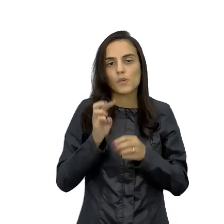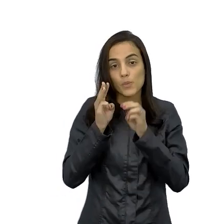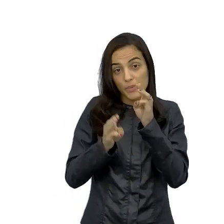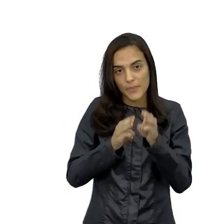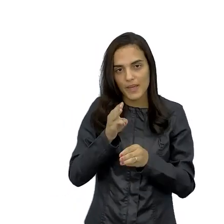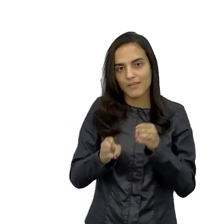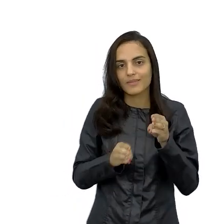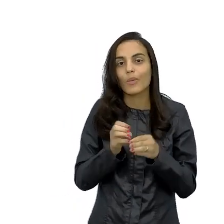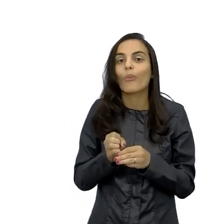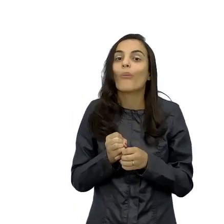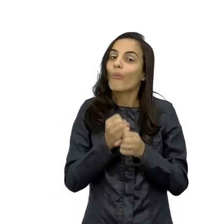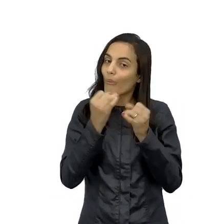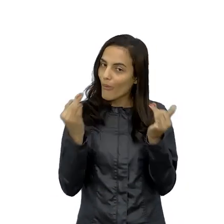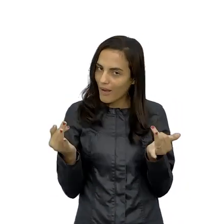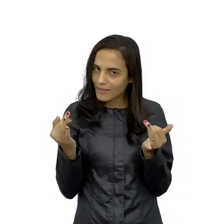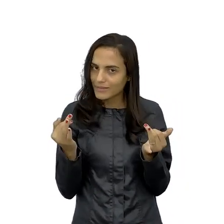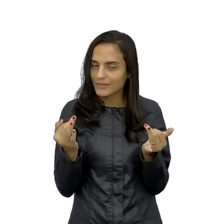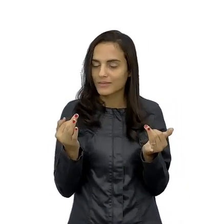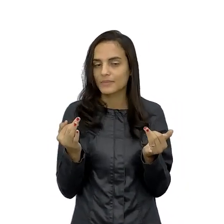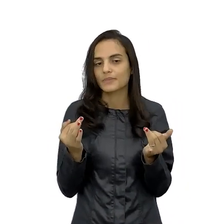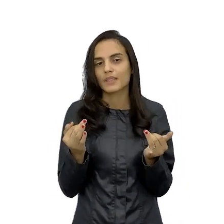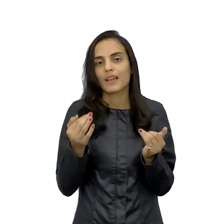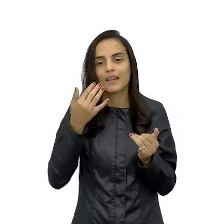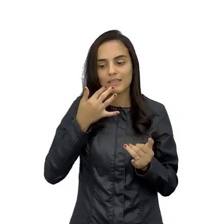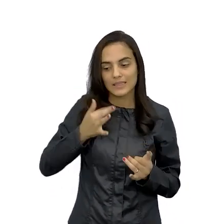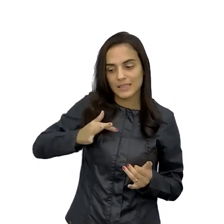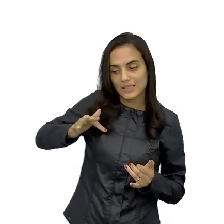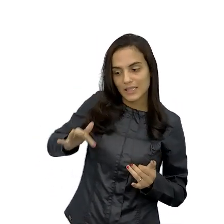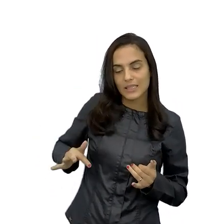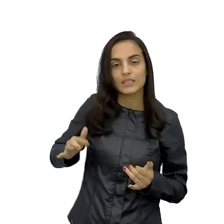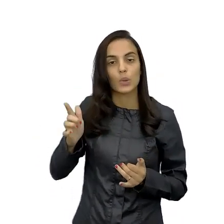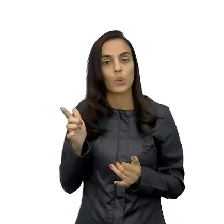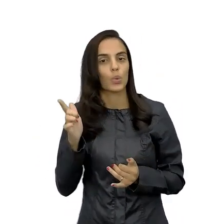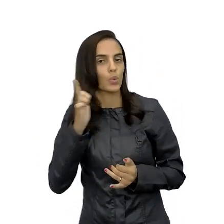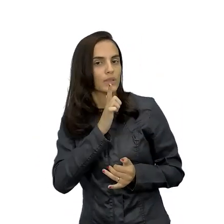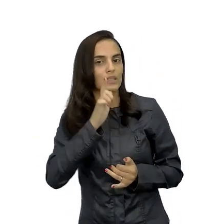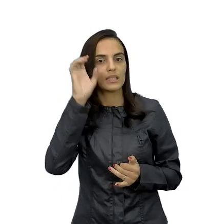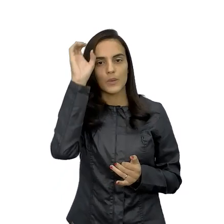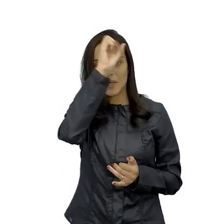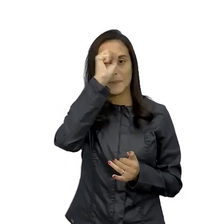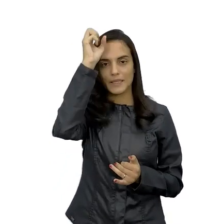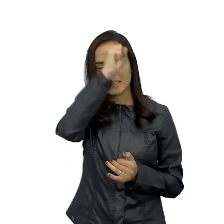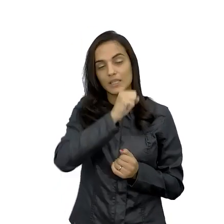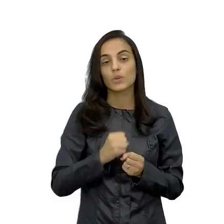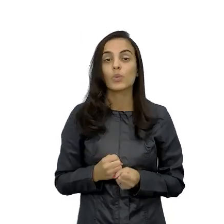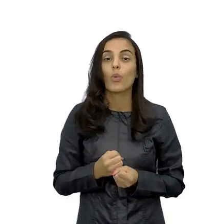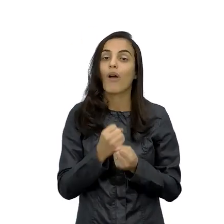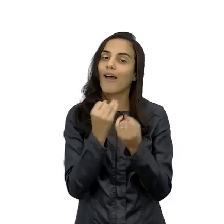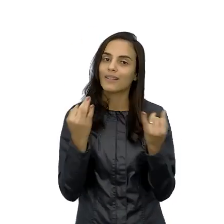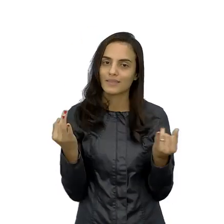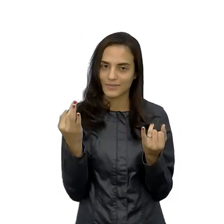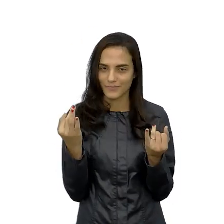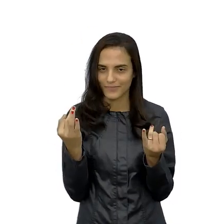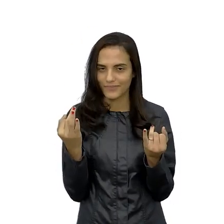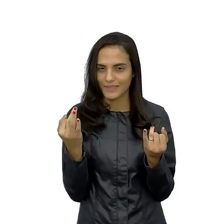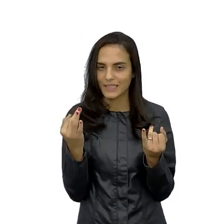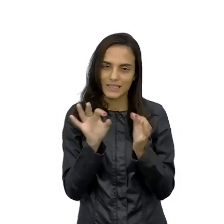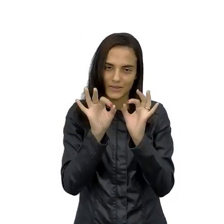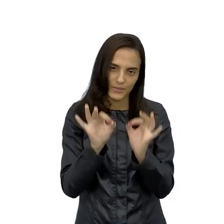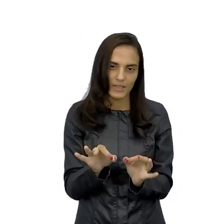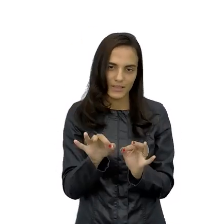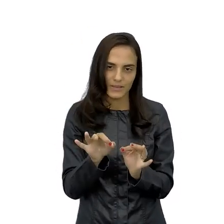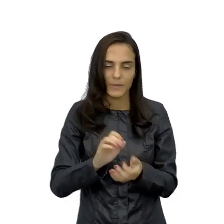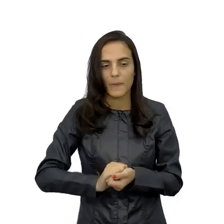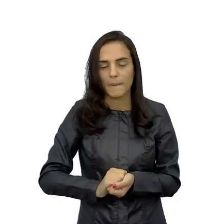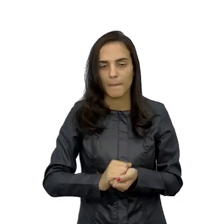bimestre, quais foram aquelas que as crianças realmente conseguiram aprender e quais são dignas de alerta